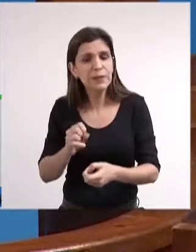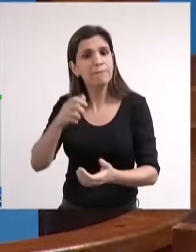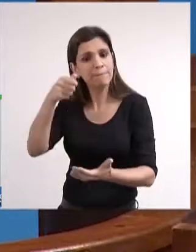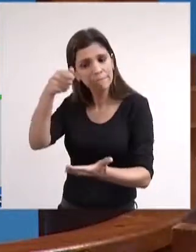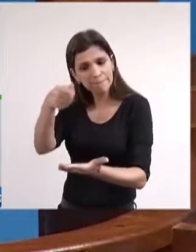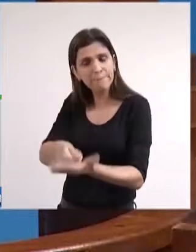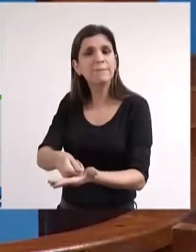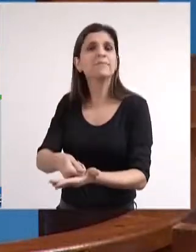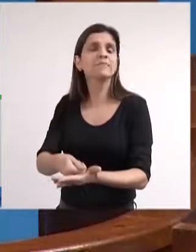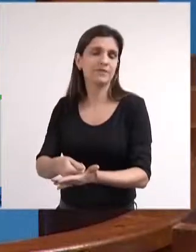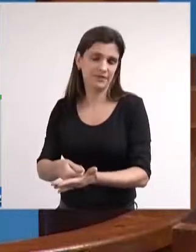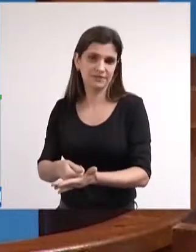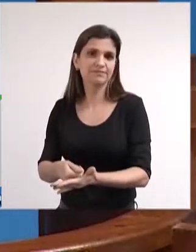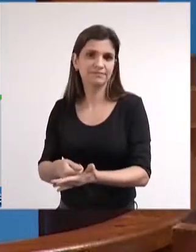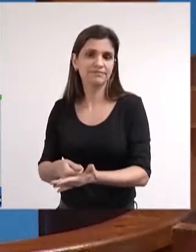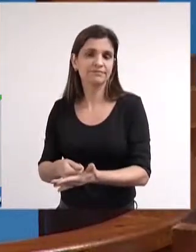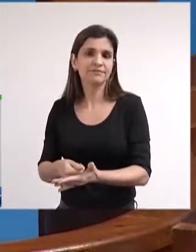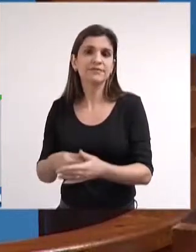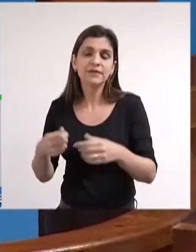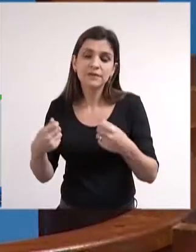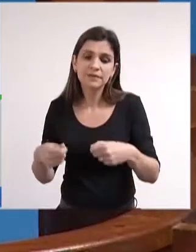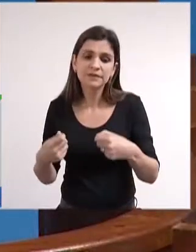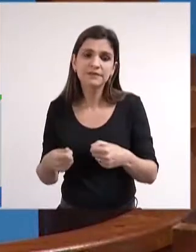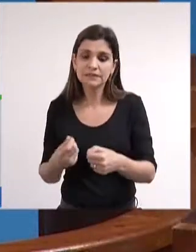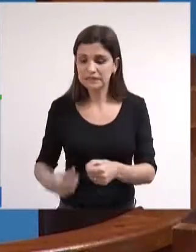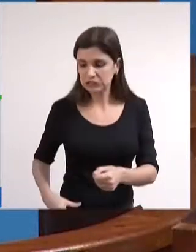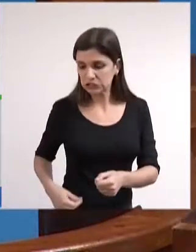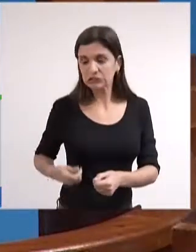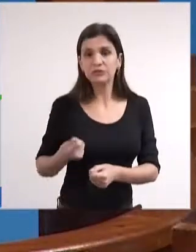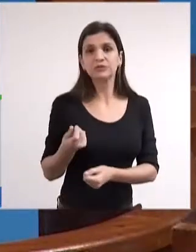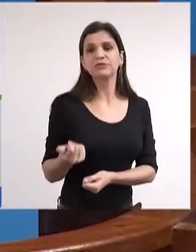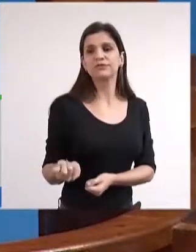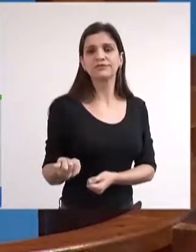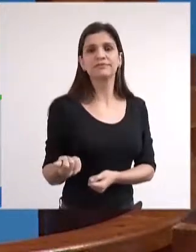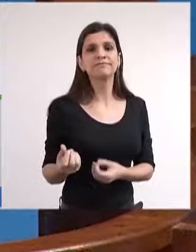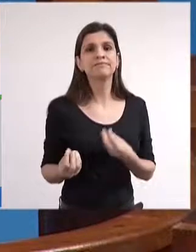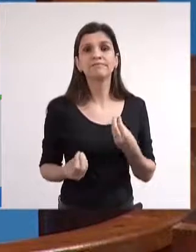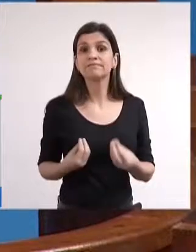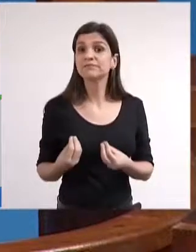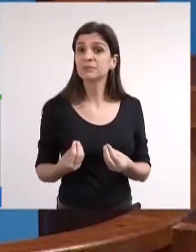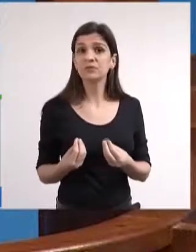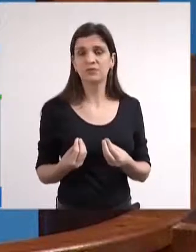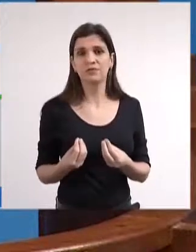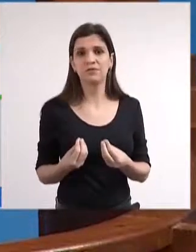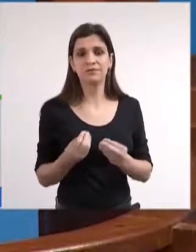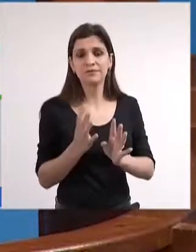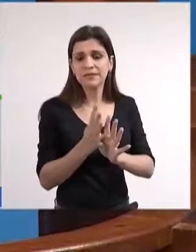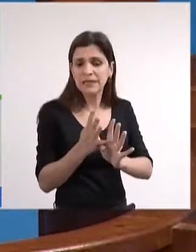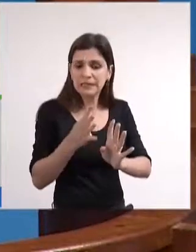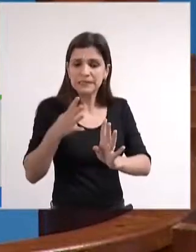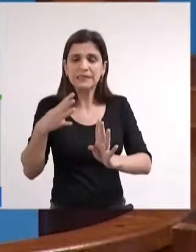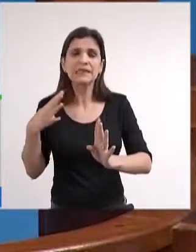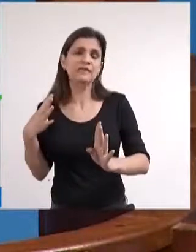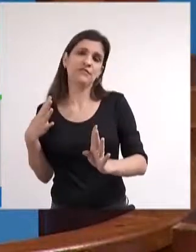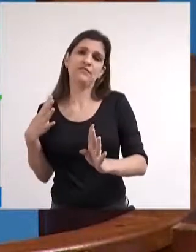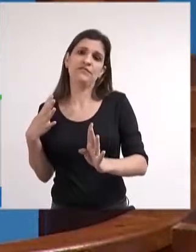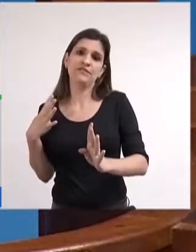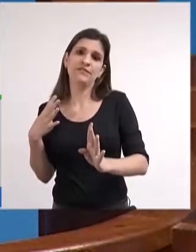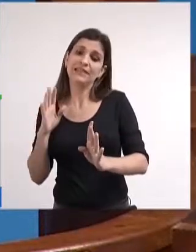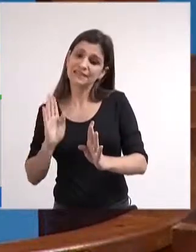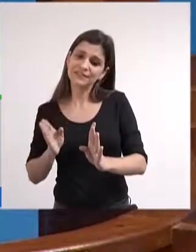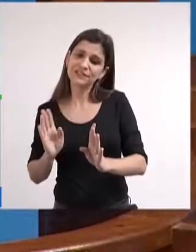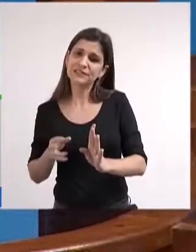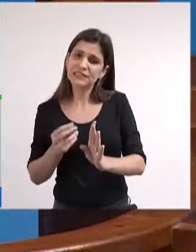se as pessoas ficam nas filas aguardando para a realização de uma consulta com um especialista,